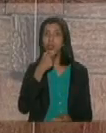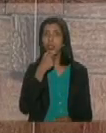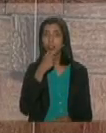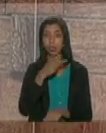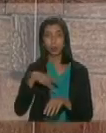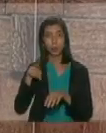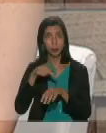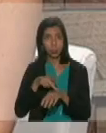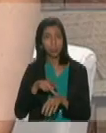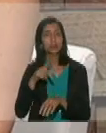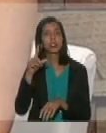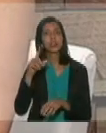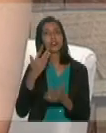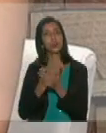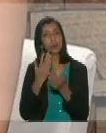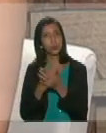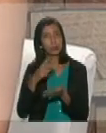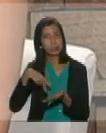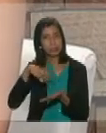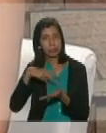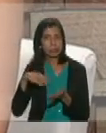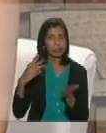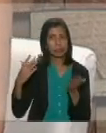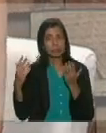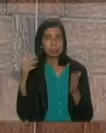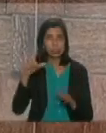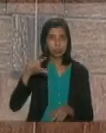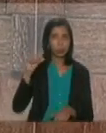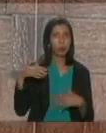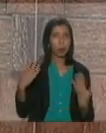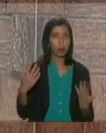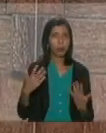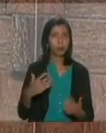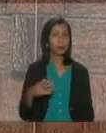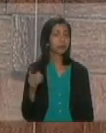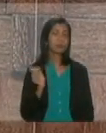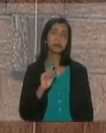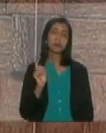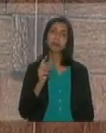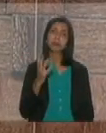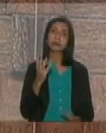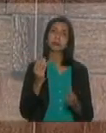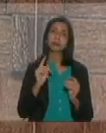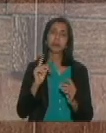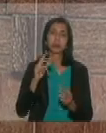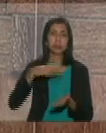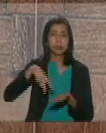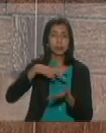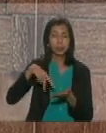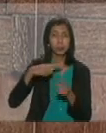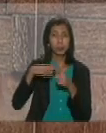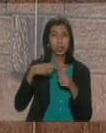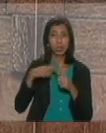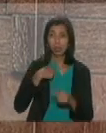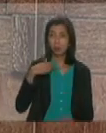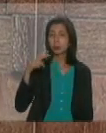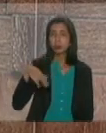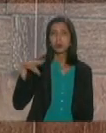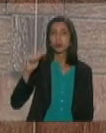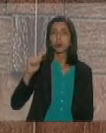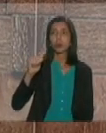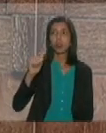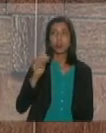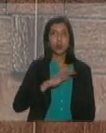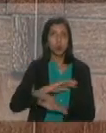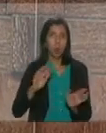Fui. E nessa época você ainda pensava, ainda estava balançada entre a música e o teatro? Não muito assim na coisa da dança, porque assim, eu